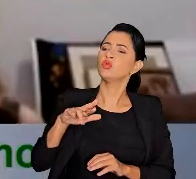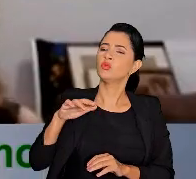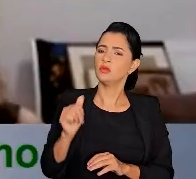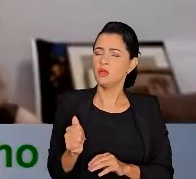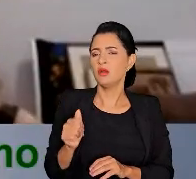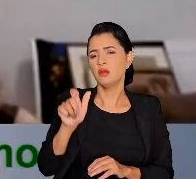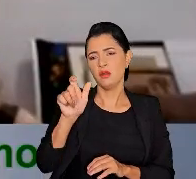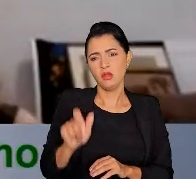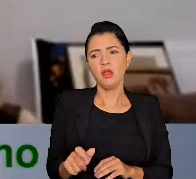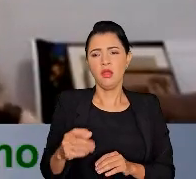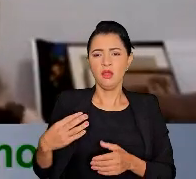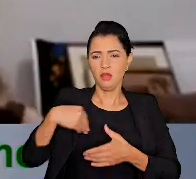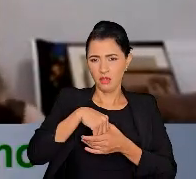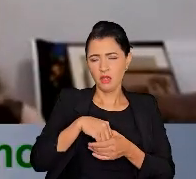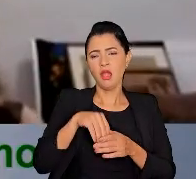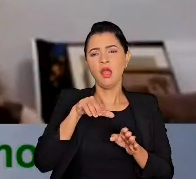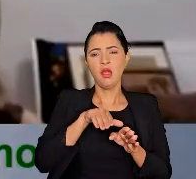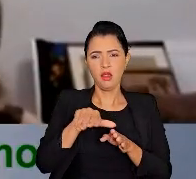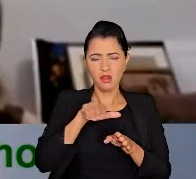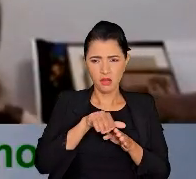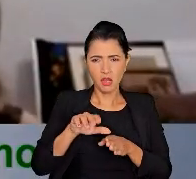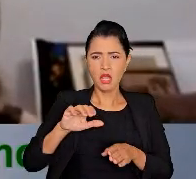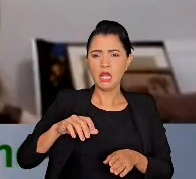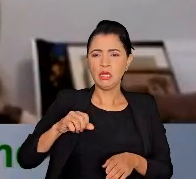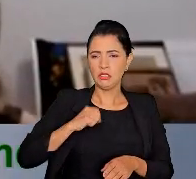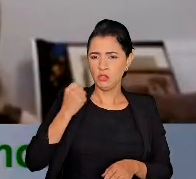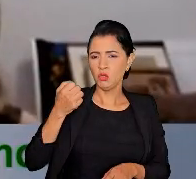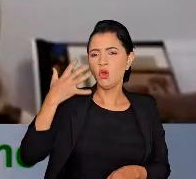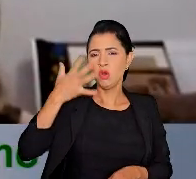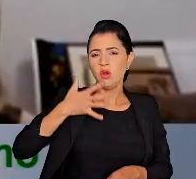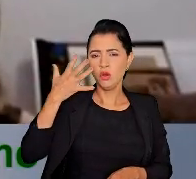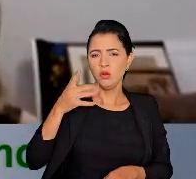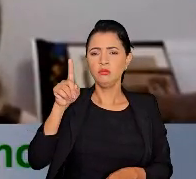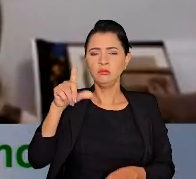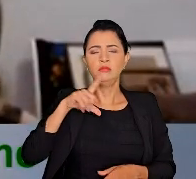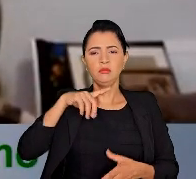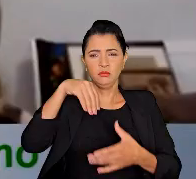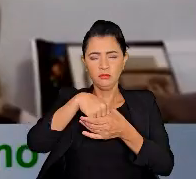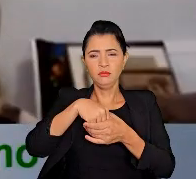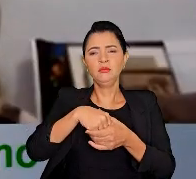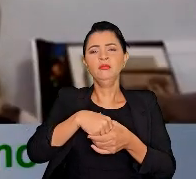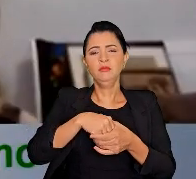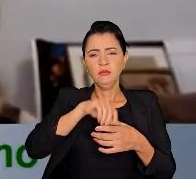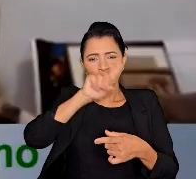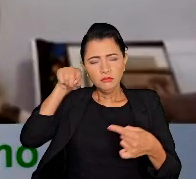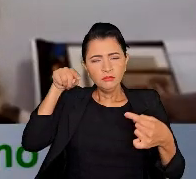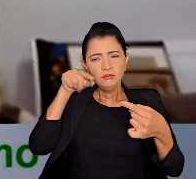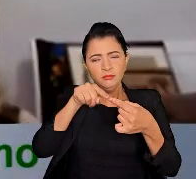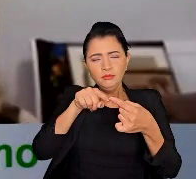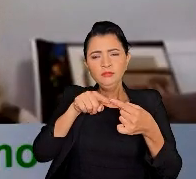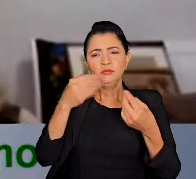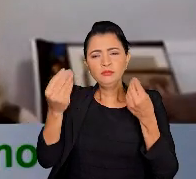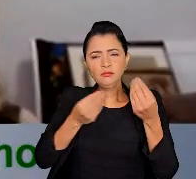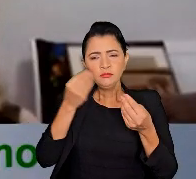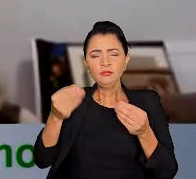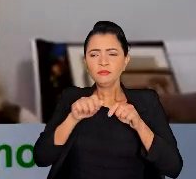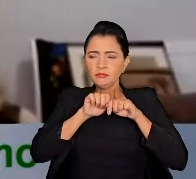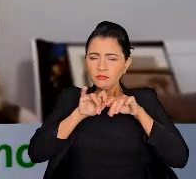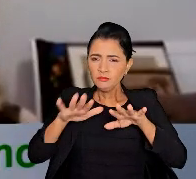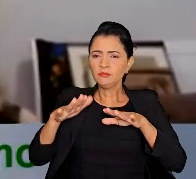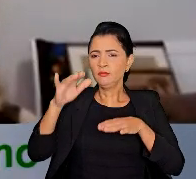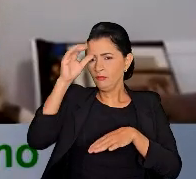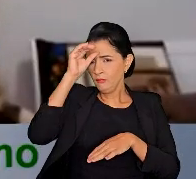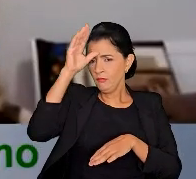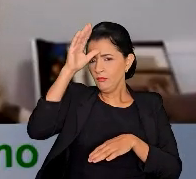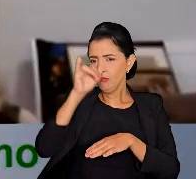Justamente no guia do discurso de ódio, a gente tem a intenção de difundir esse conhecimento,